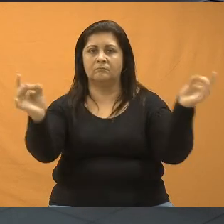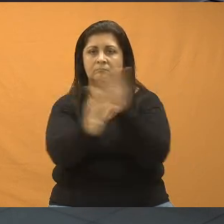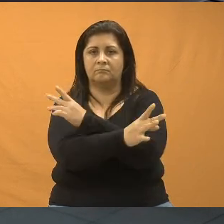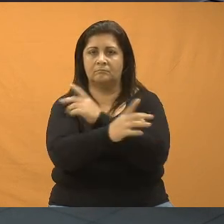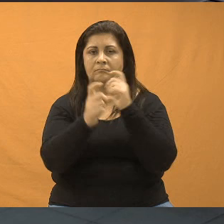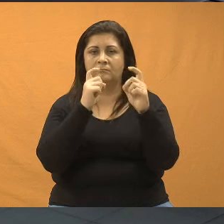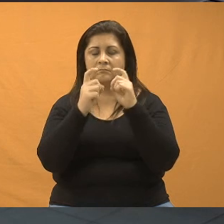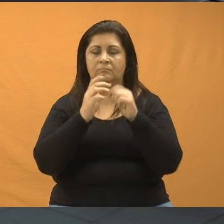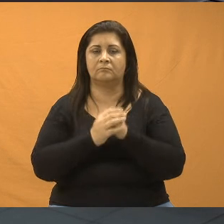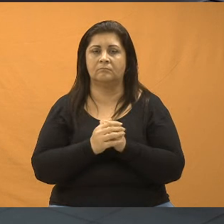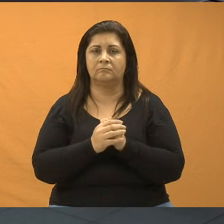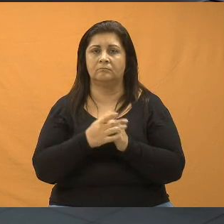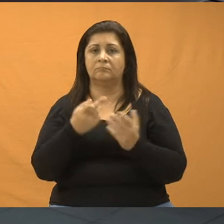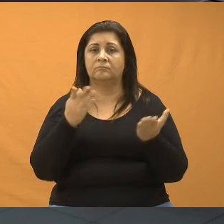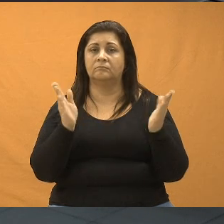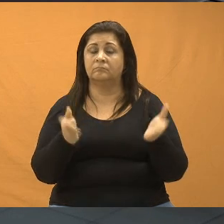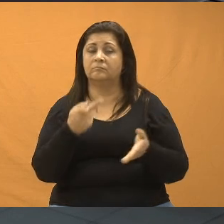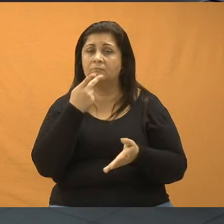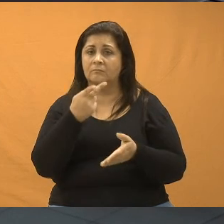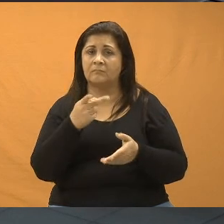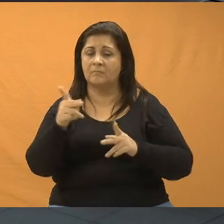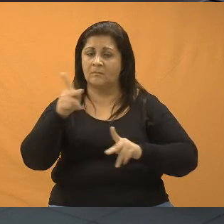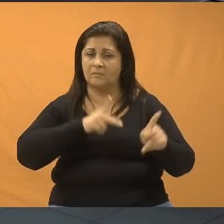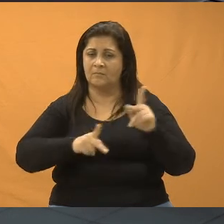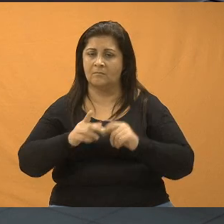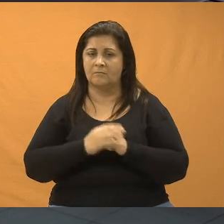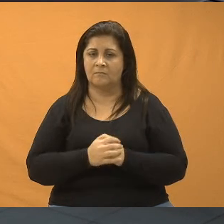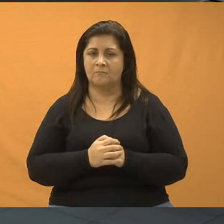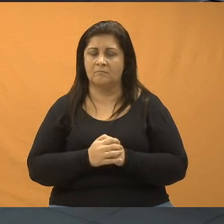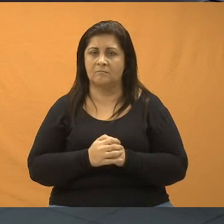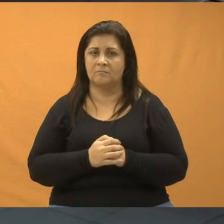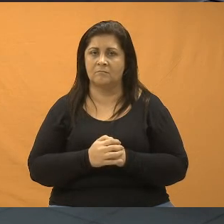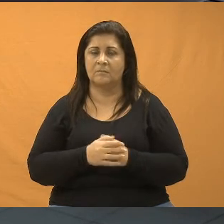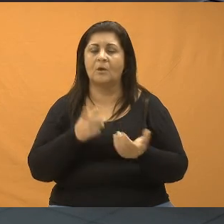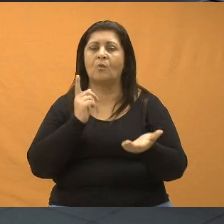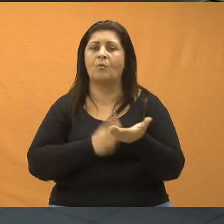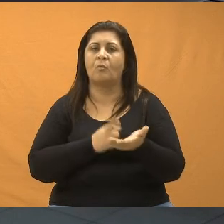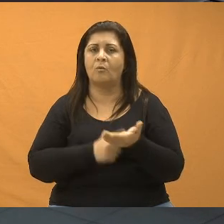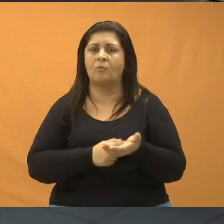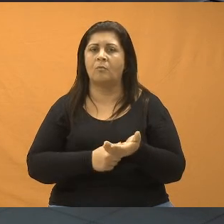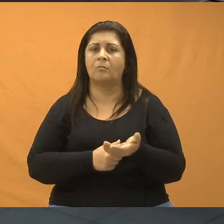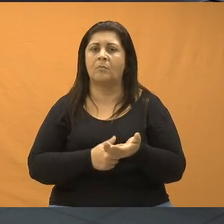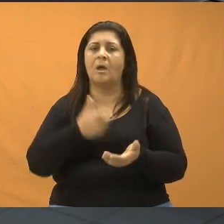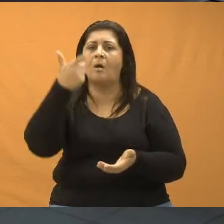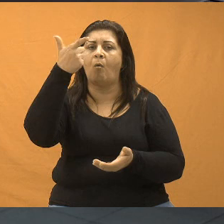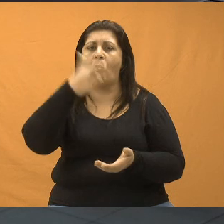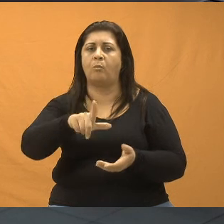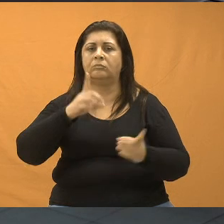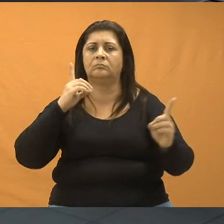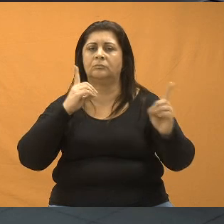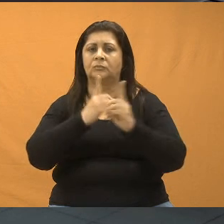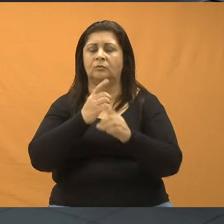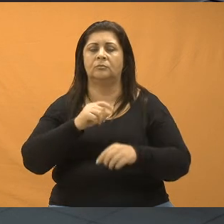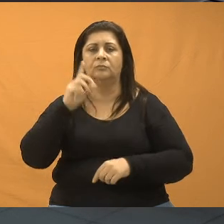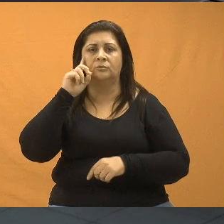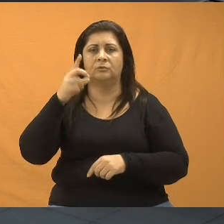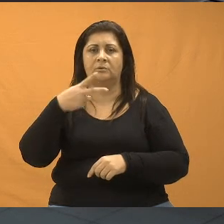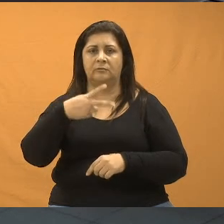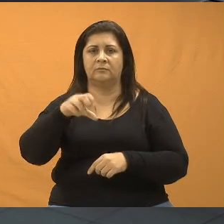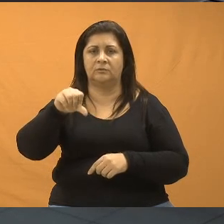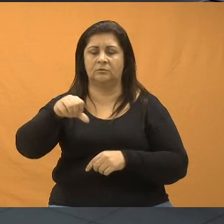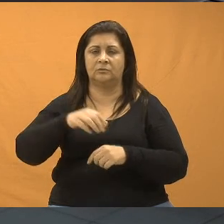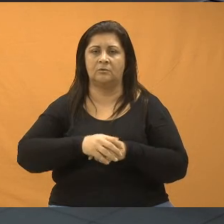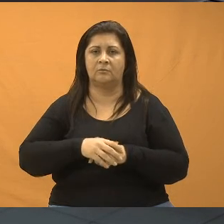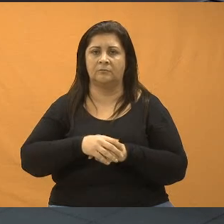pública, e já deixo uma sugestão para o público. Que tal já marcarmos uma próxima audiência para o dia